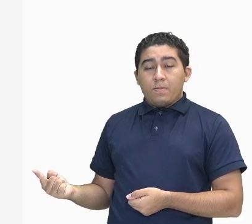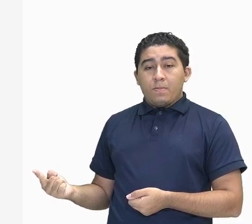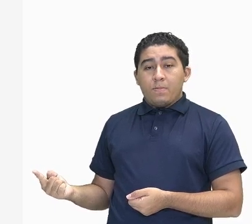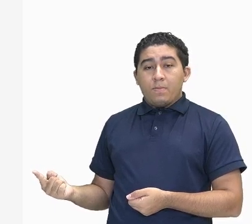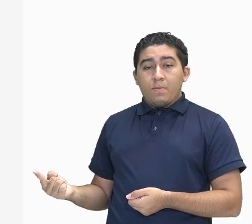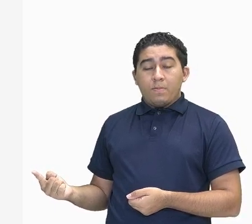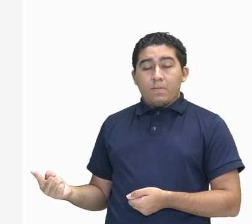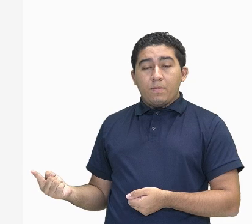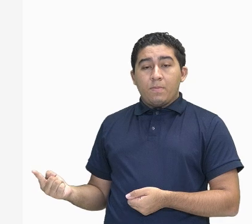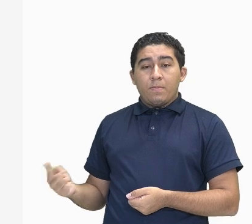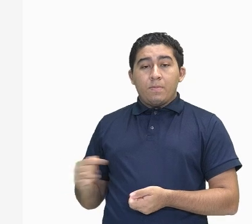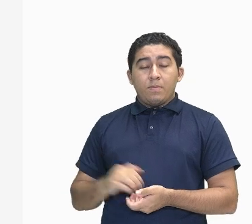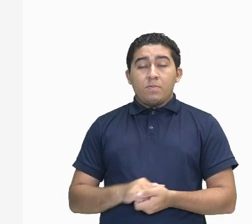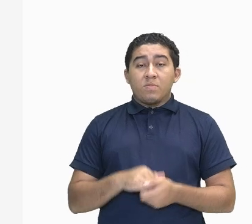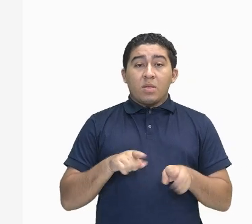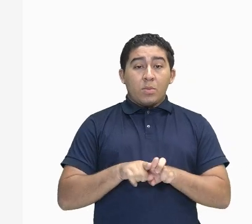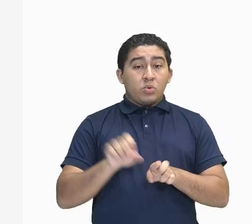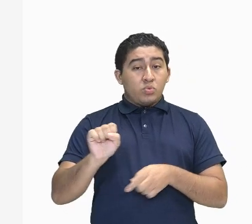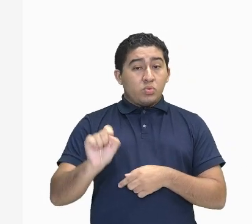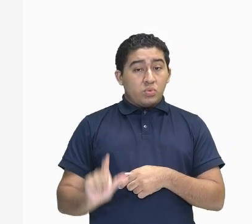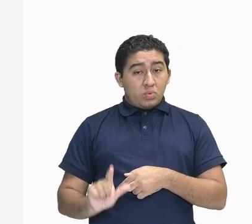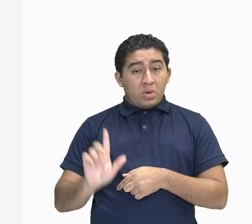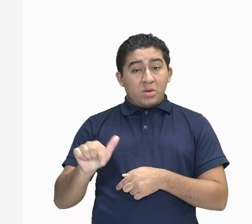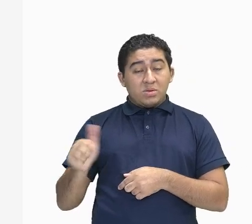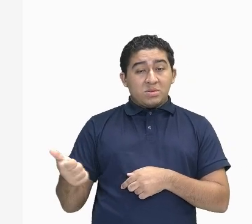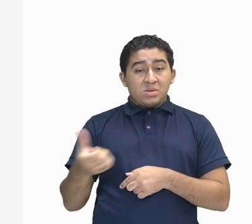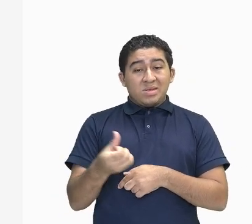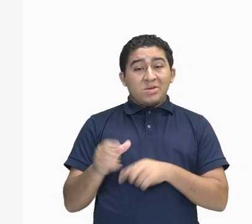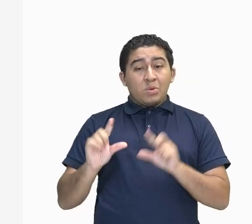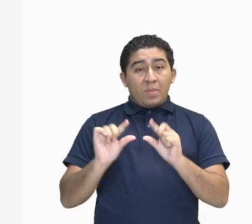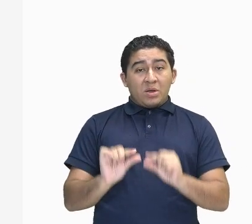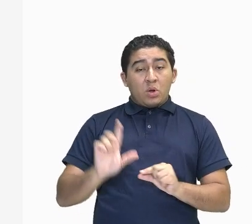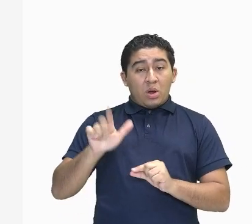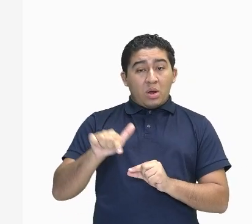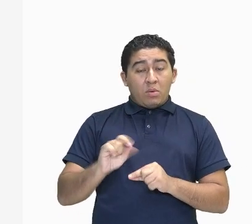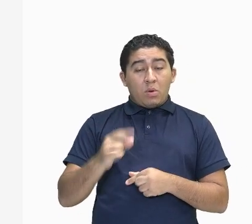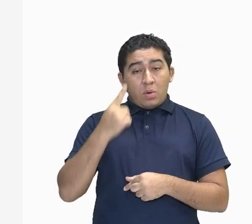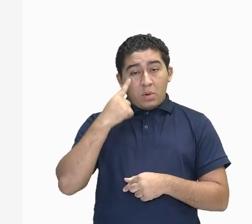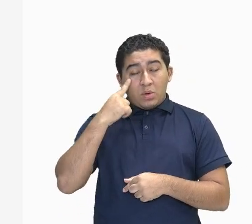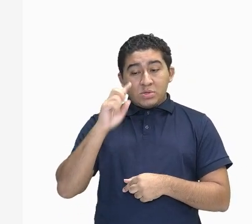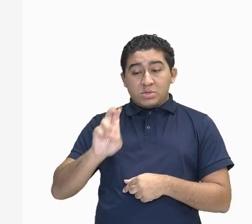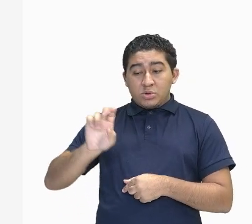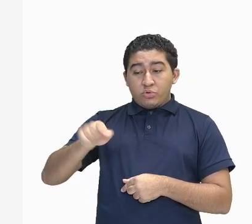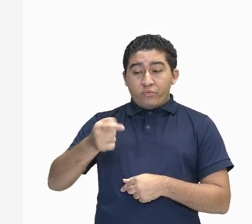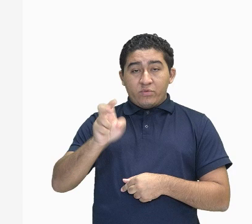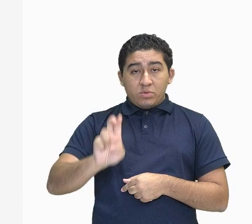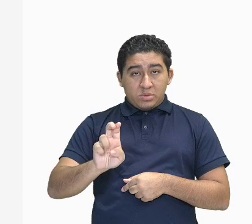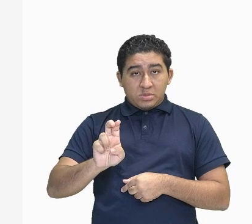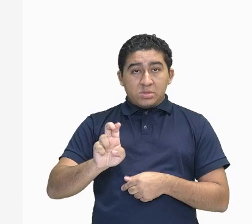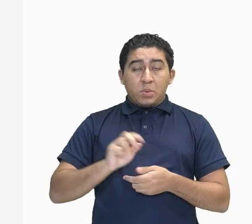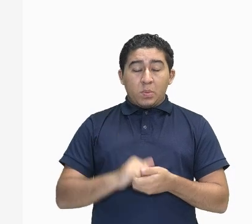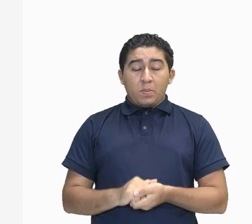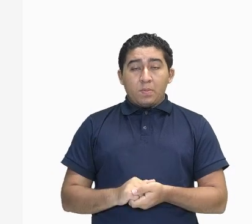16,5%. Região Sul, 16%. E o menor vai ser a região Centro-Oeste, com